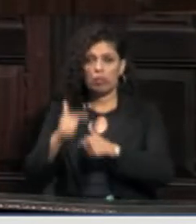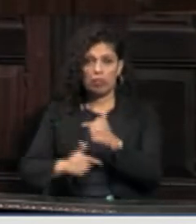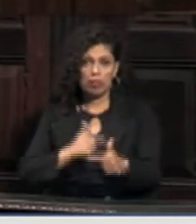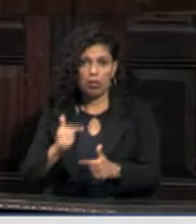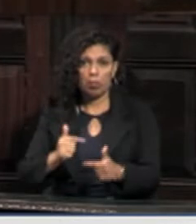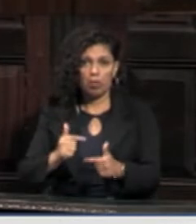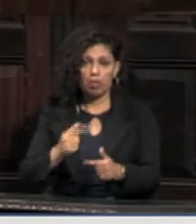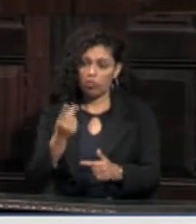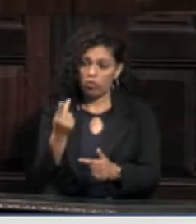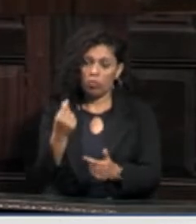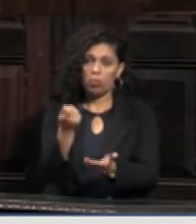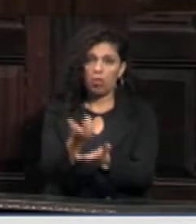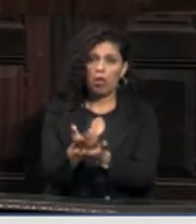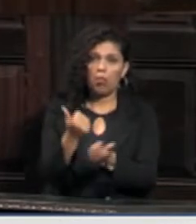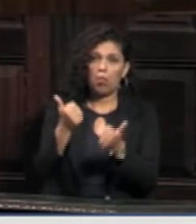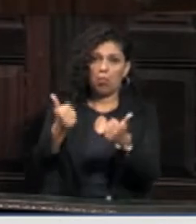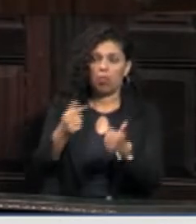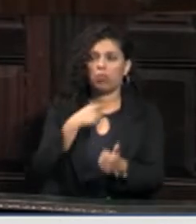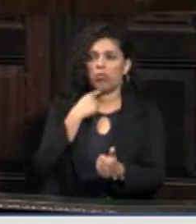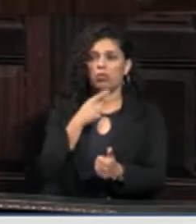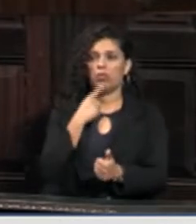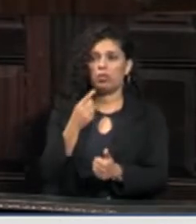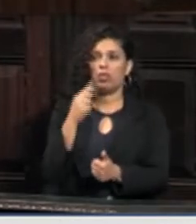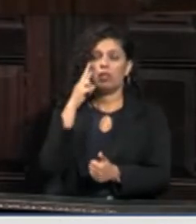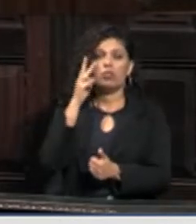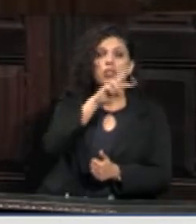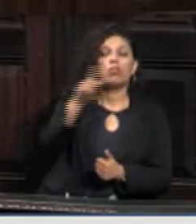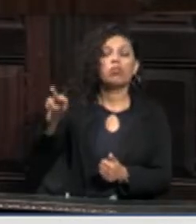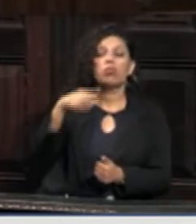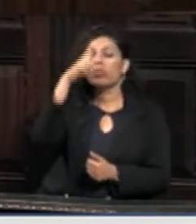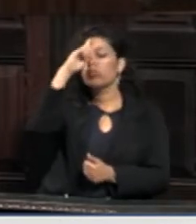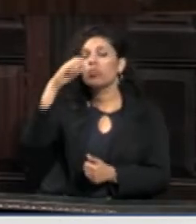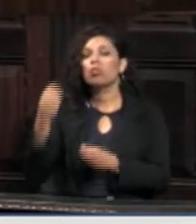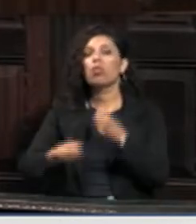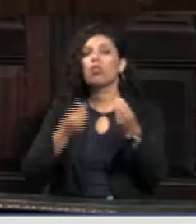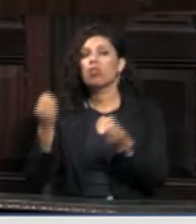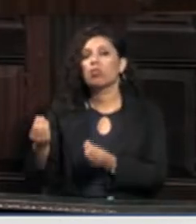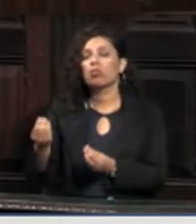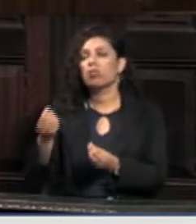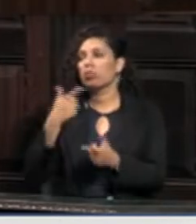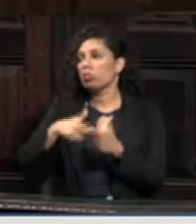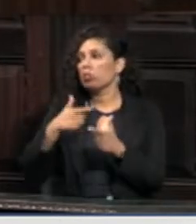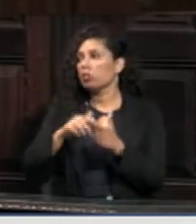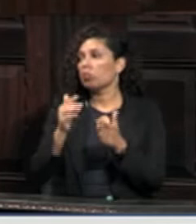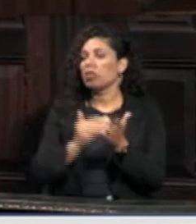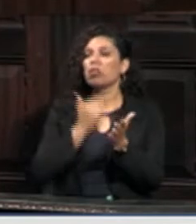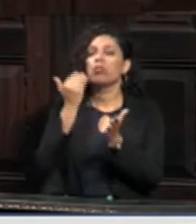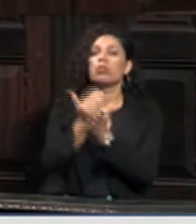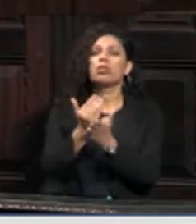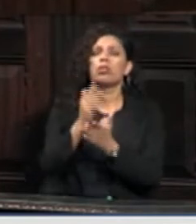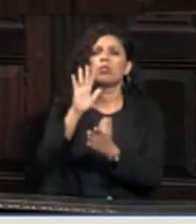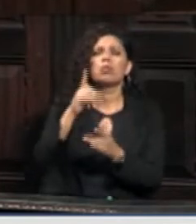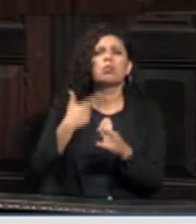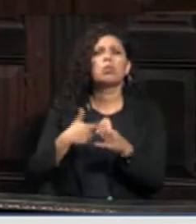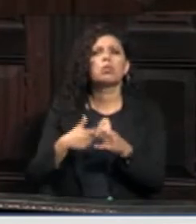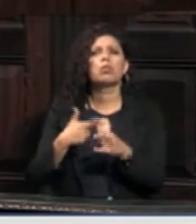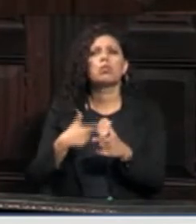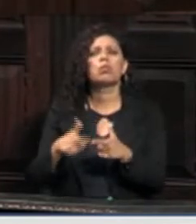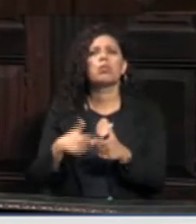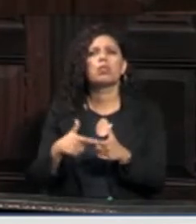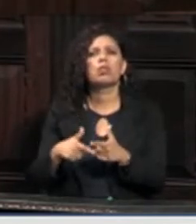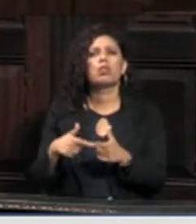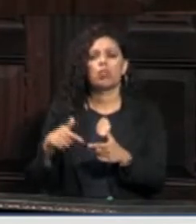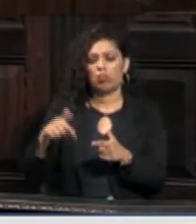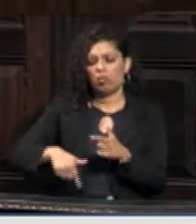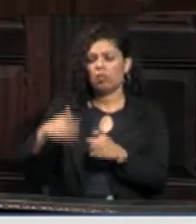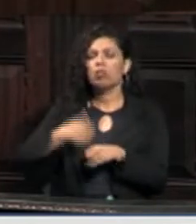obrigatoriamente na rede pública de saúde do Estado do Rio de Janeiro. Por quê? Porque o Estado do Rio